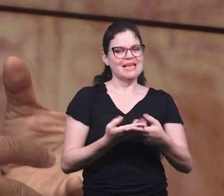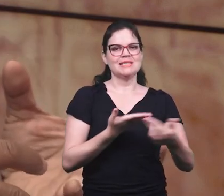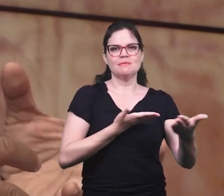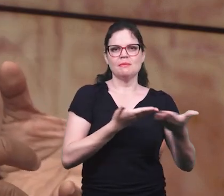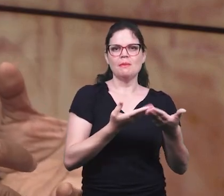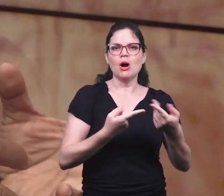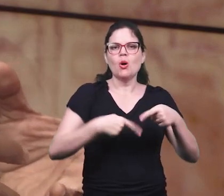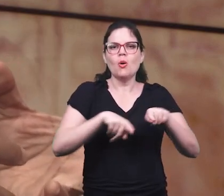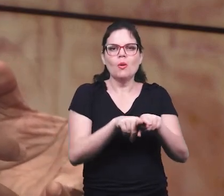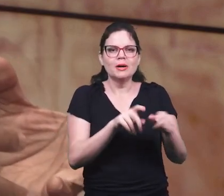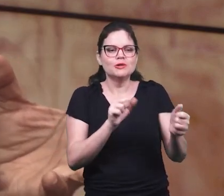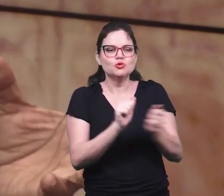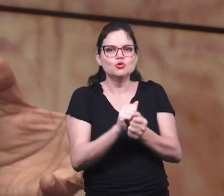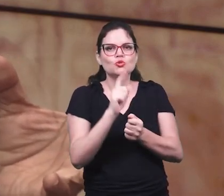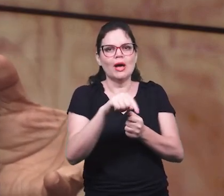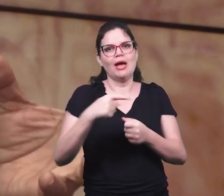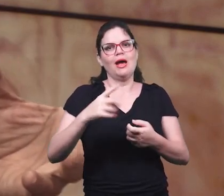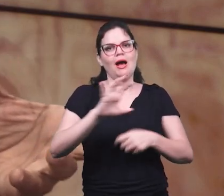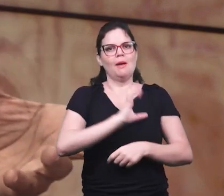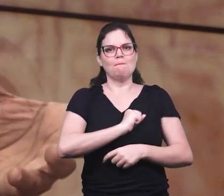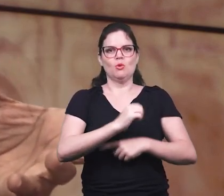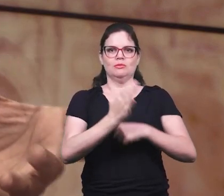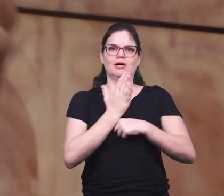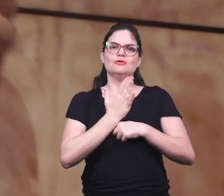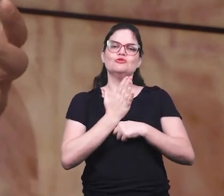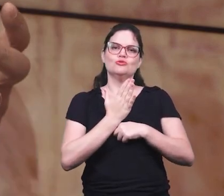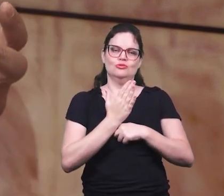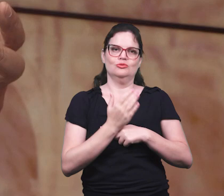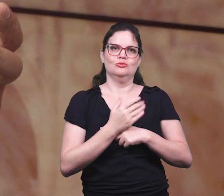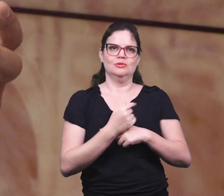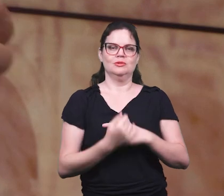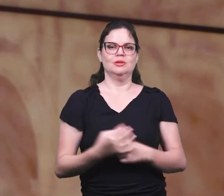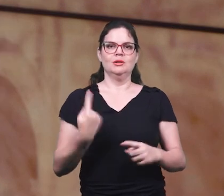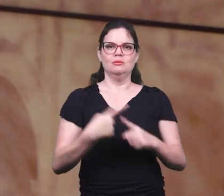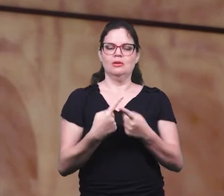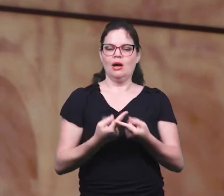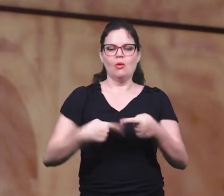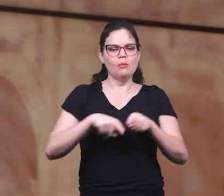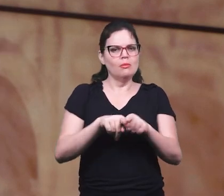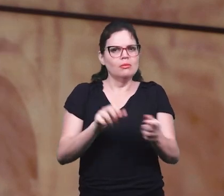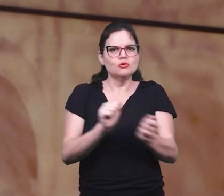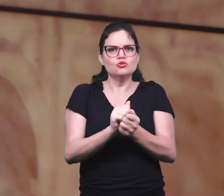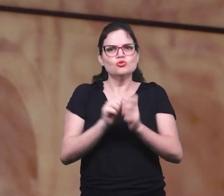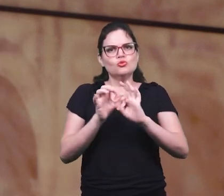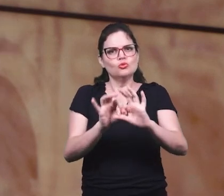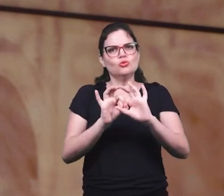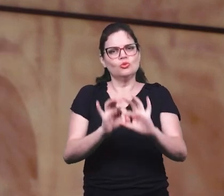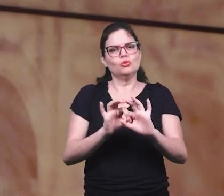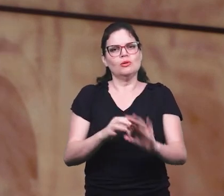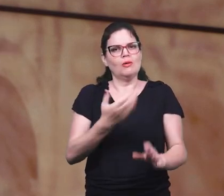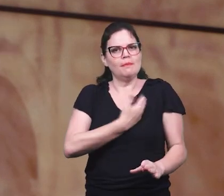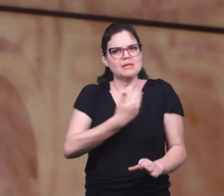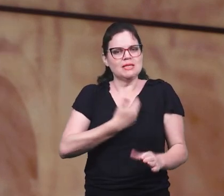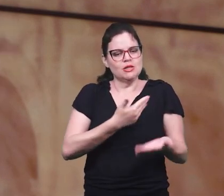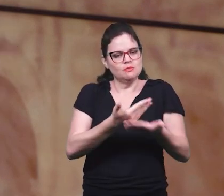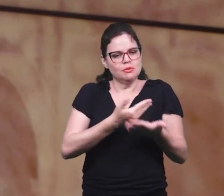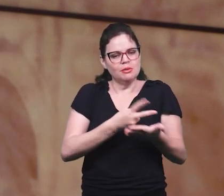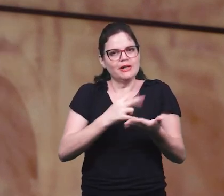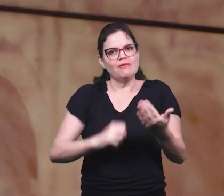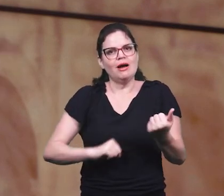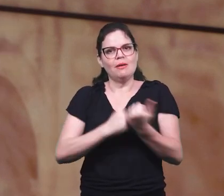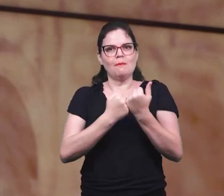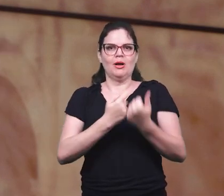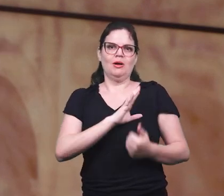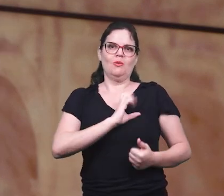né? Sustenta aquela relação. Depois do casamento, o companheirismo e ali a amizade vai sustentar o